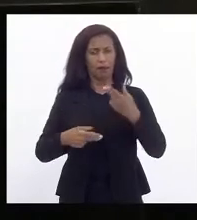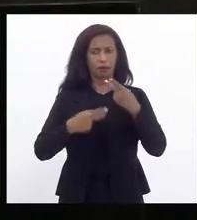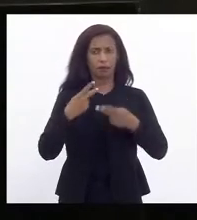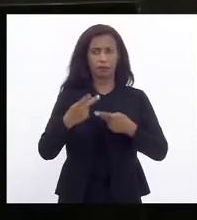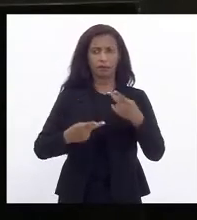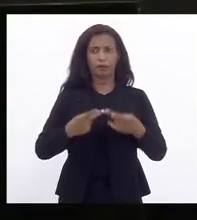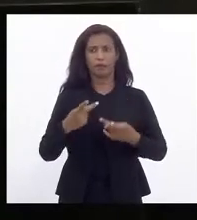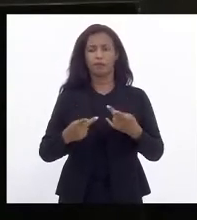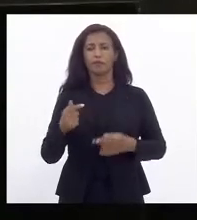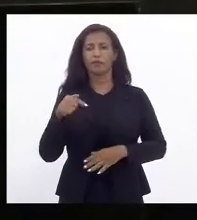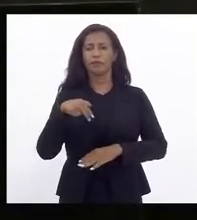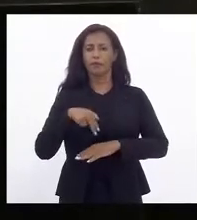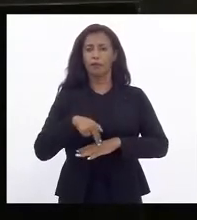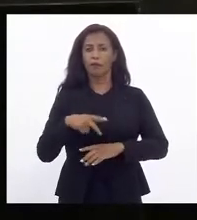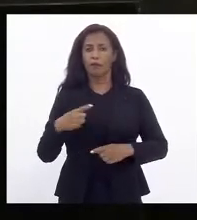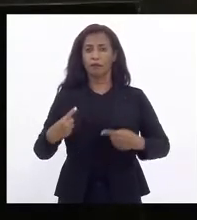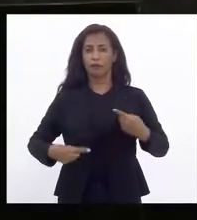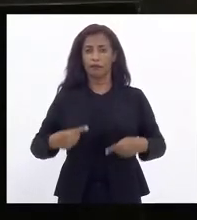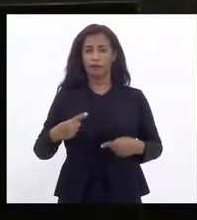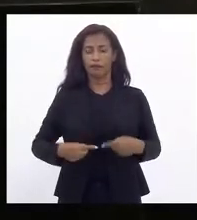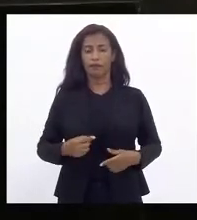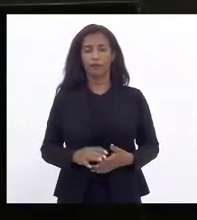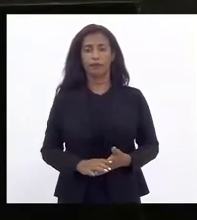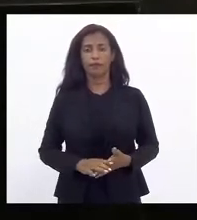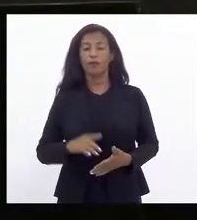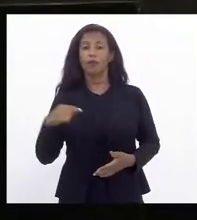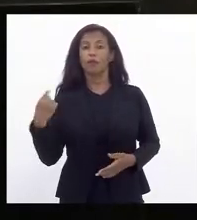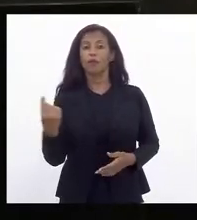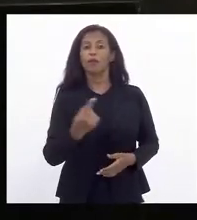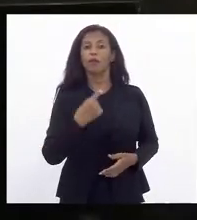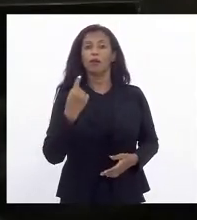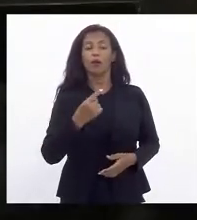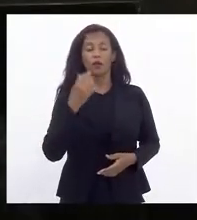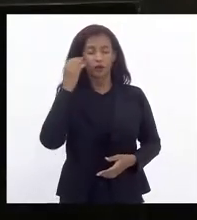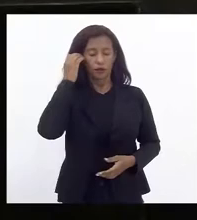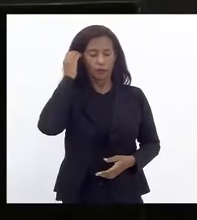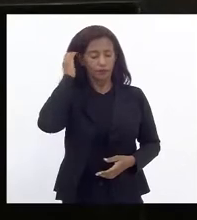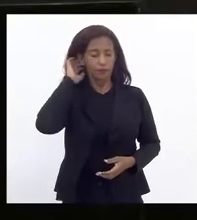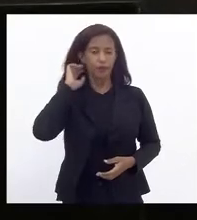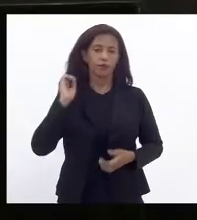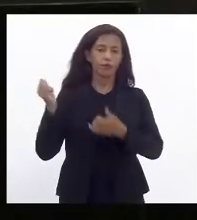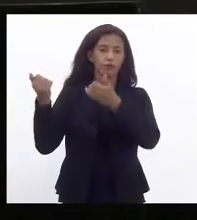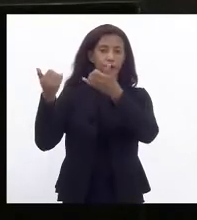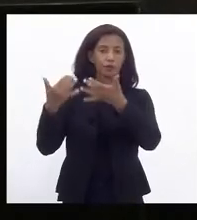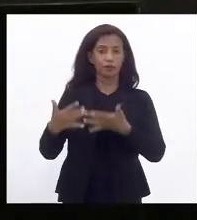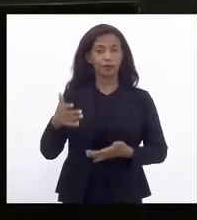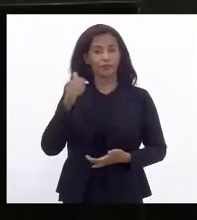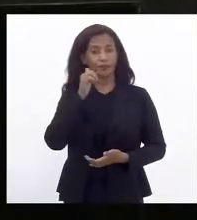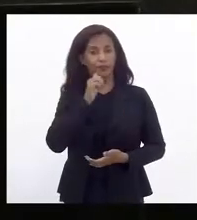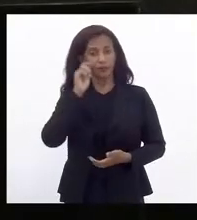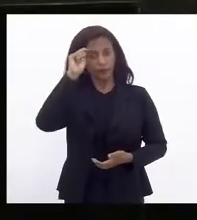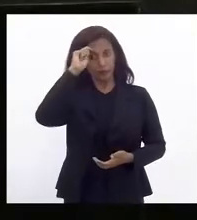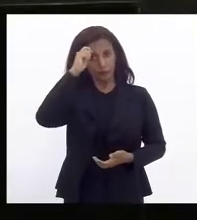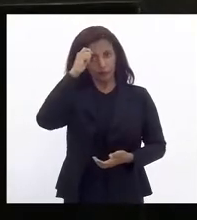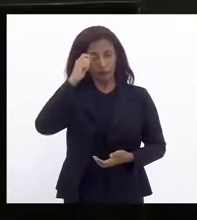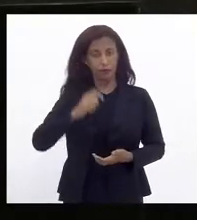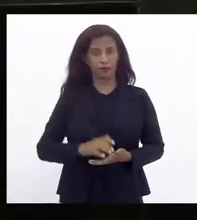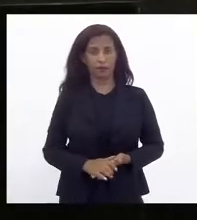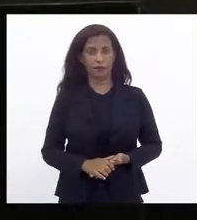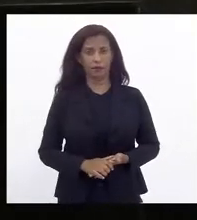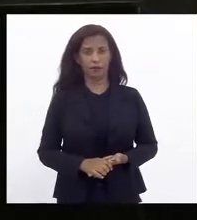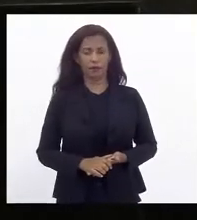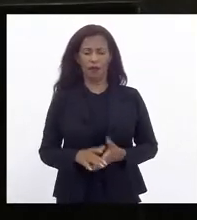questão aqui para o debate, nós estamos falando daquelas meninas negras